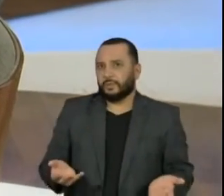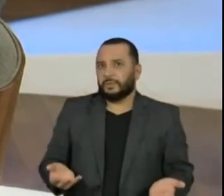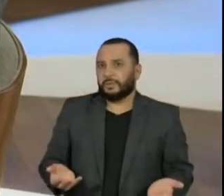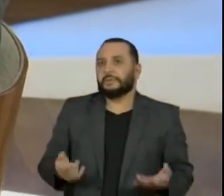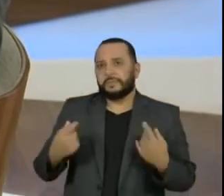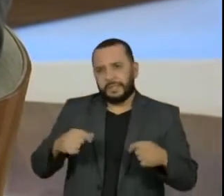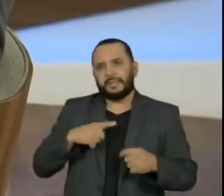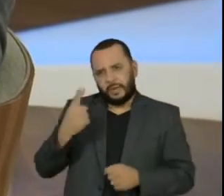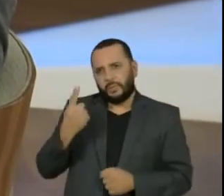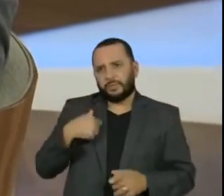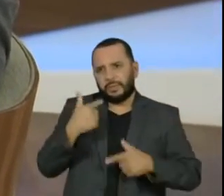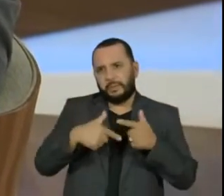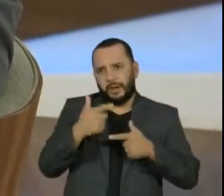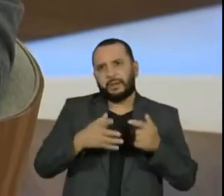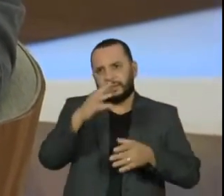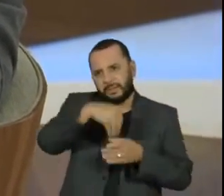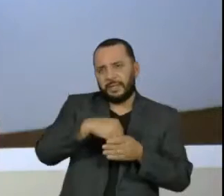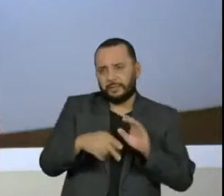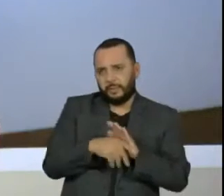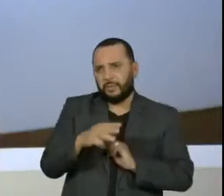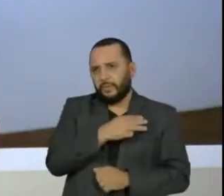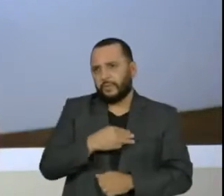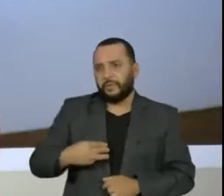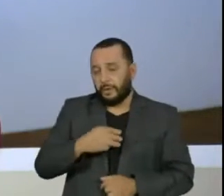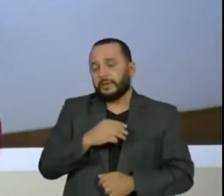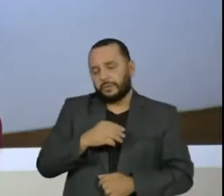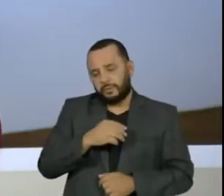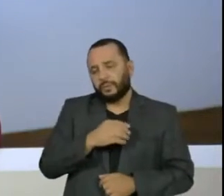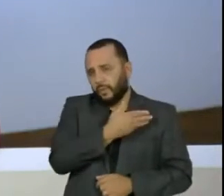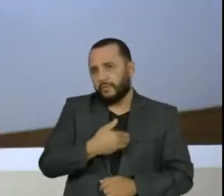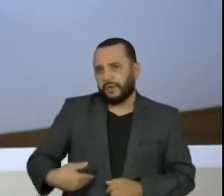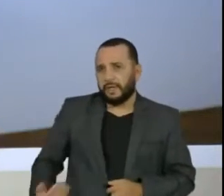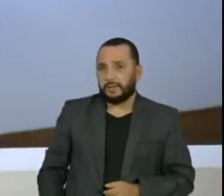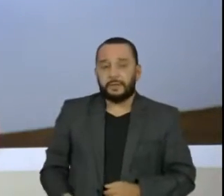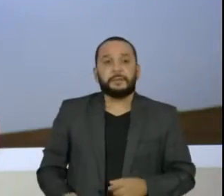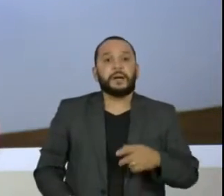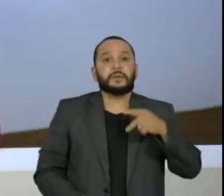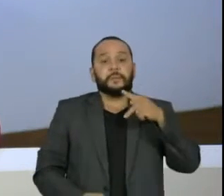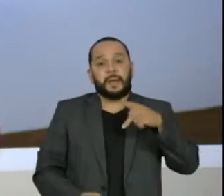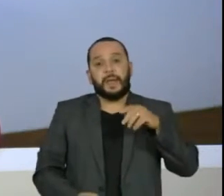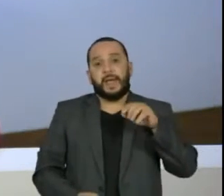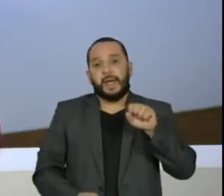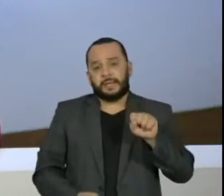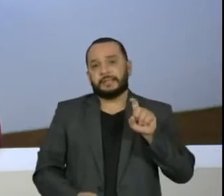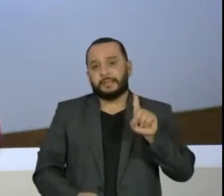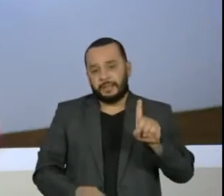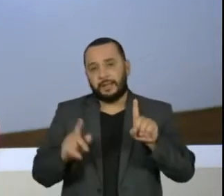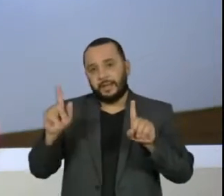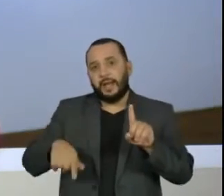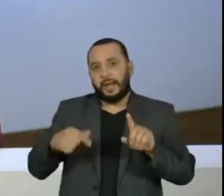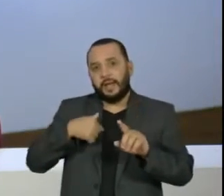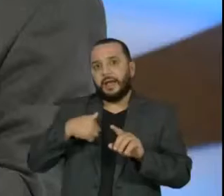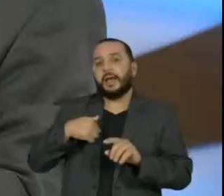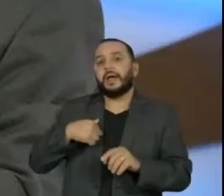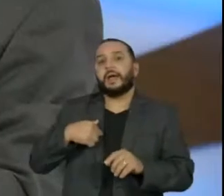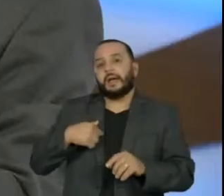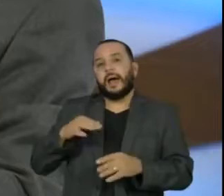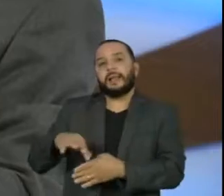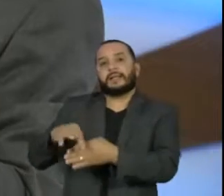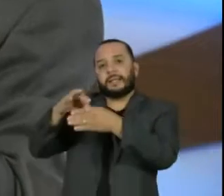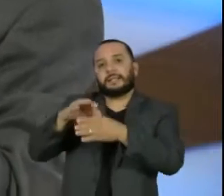governo. Mas o PSD indicou, por exemplo, o comando da FUNASA hoje é indicação do PSD. Bom, isso eu não